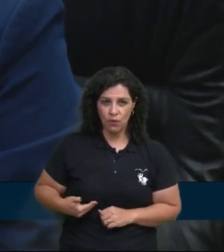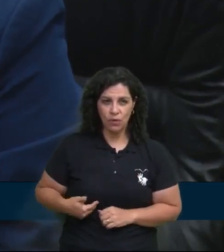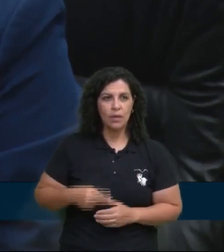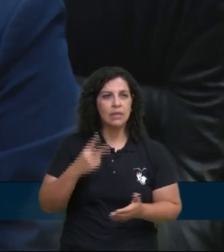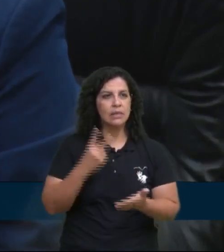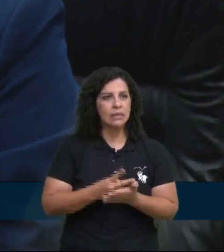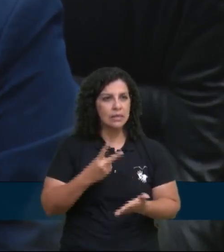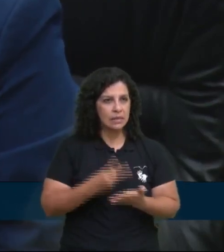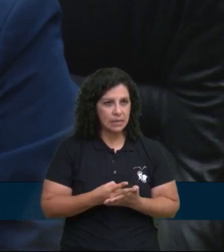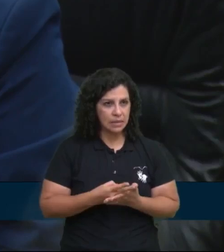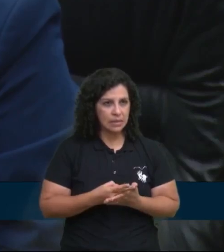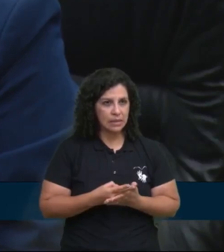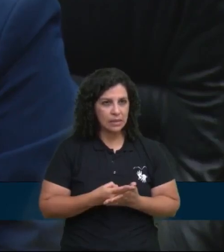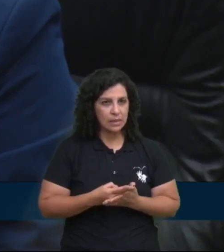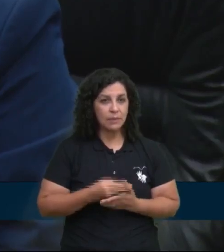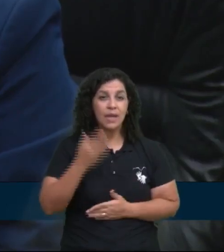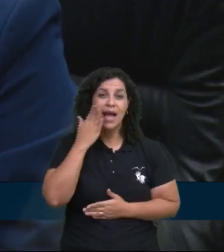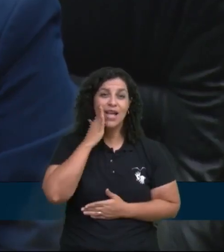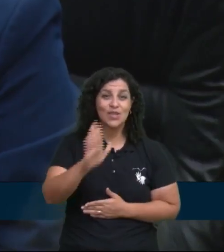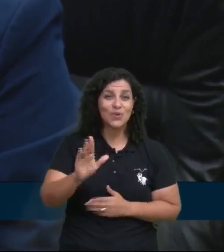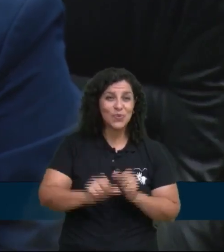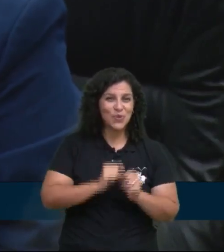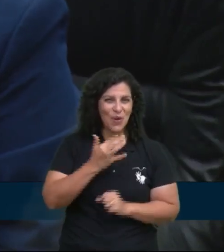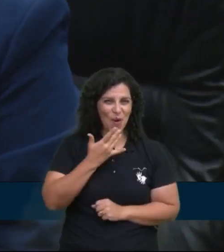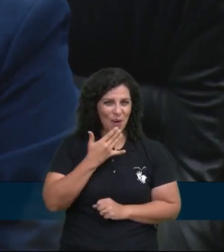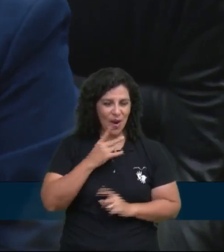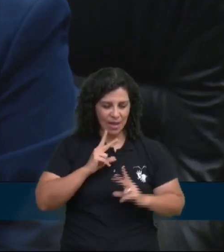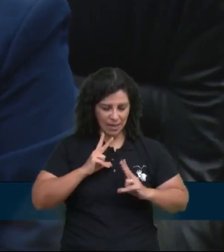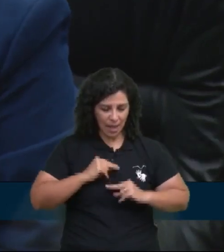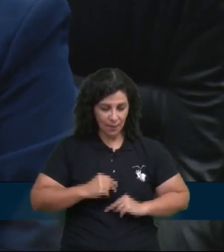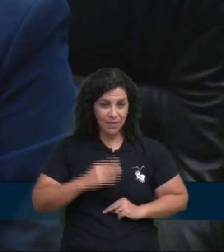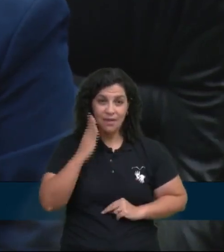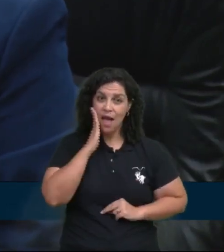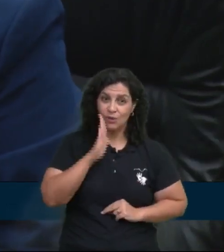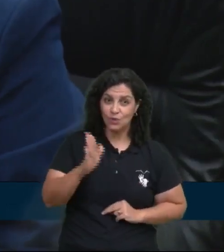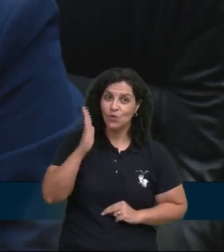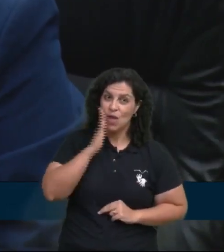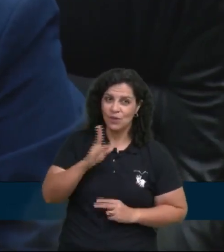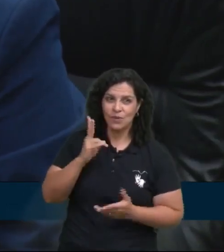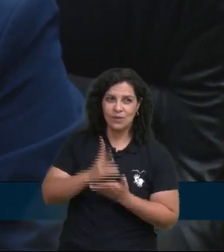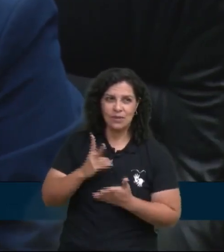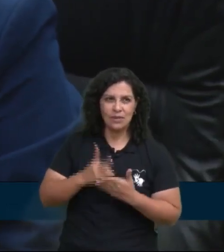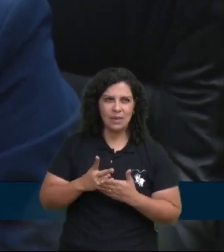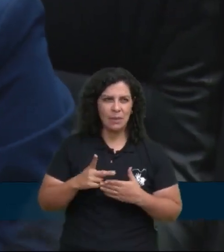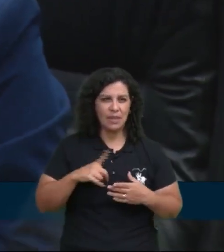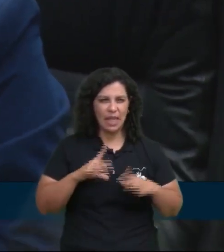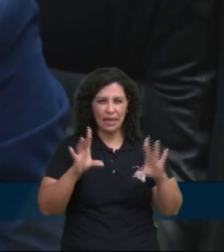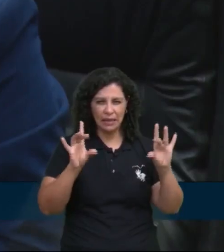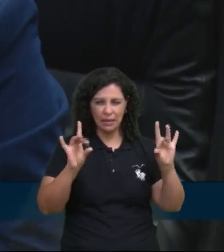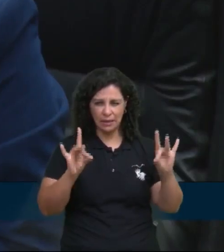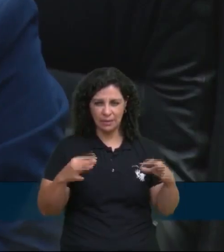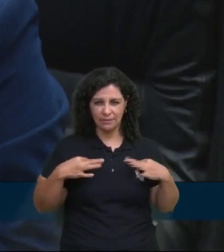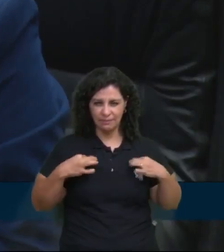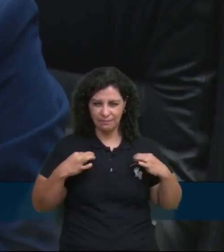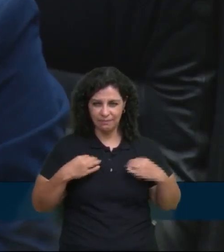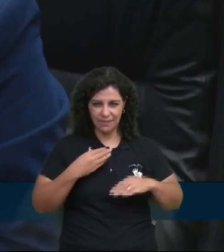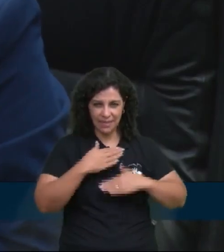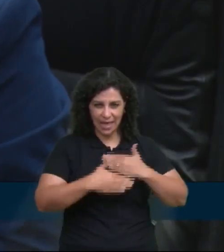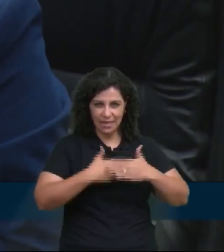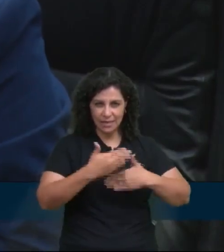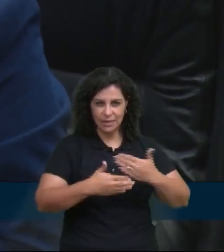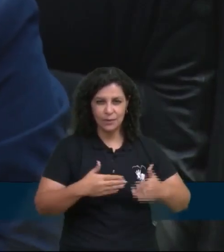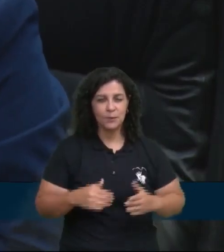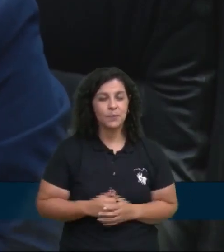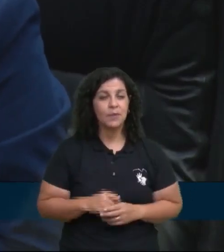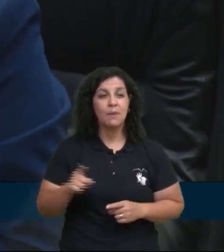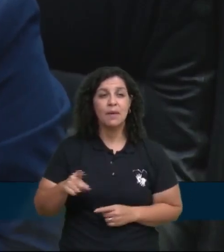andava com aquela camisa azul. Aquela camisa azul, entendeu, de um tecido especial. Mas antes